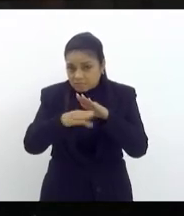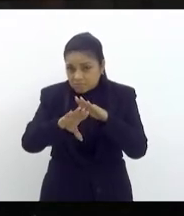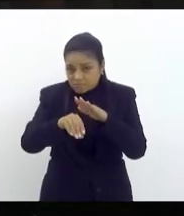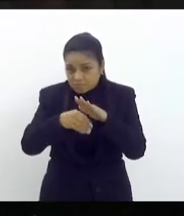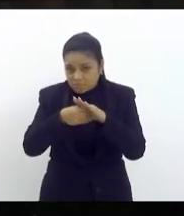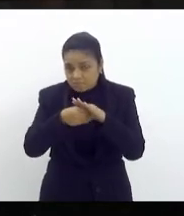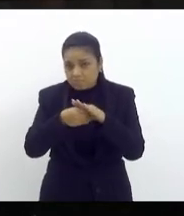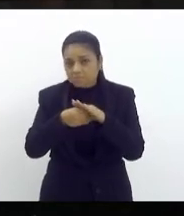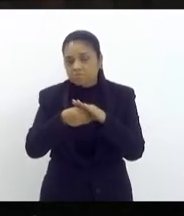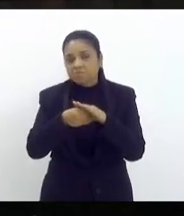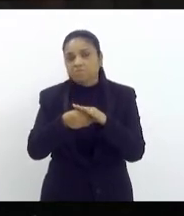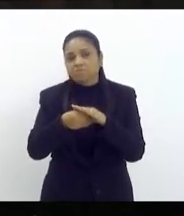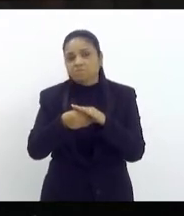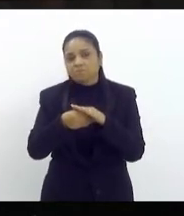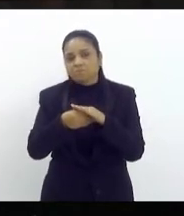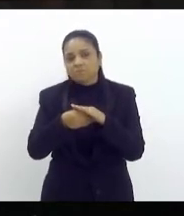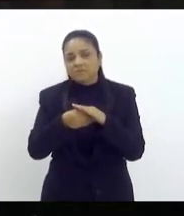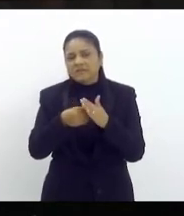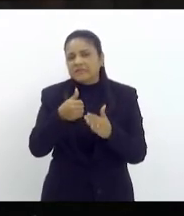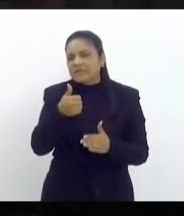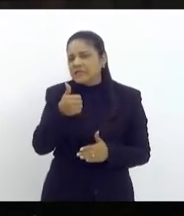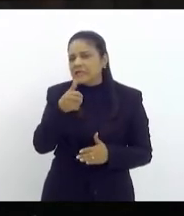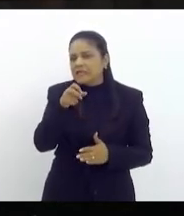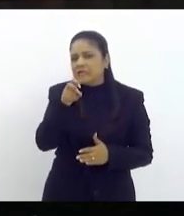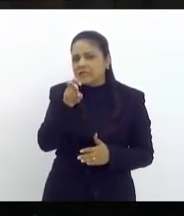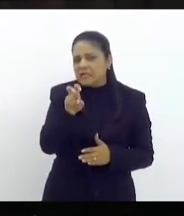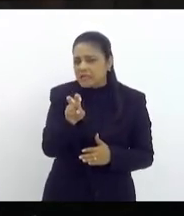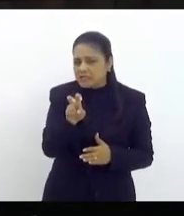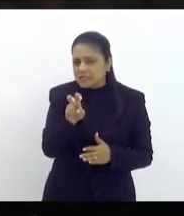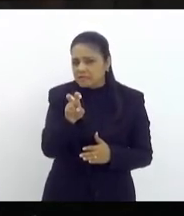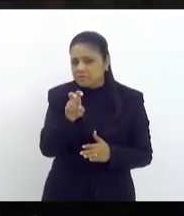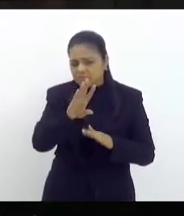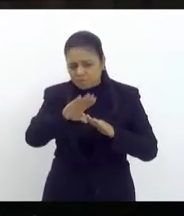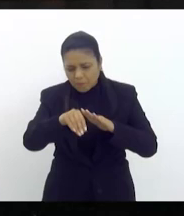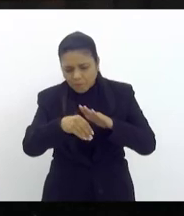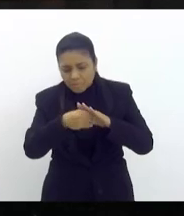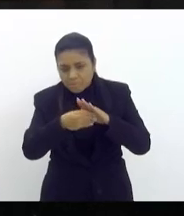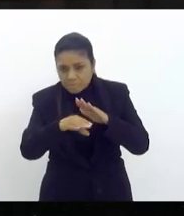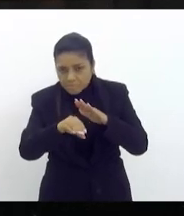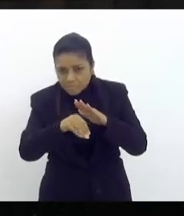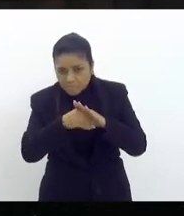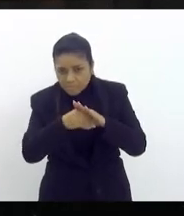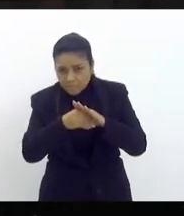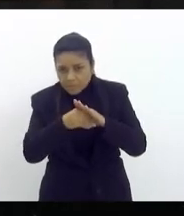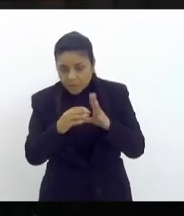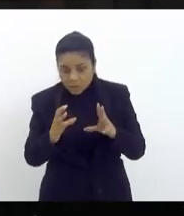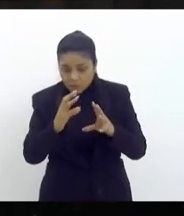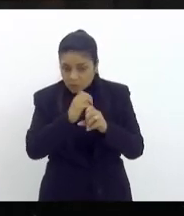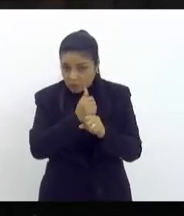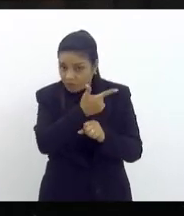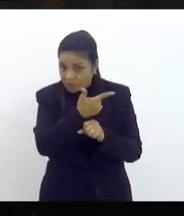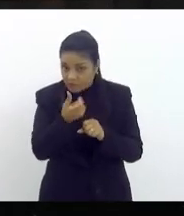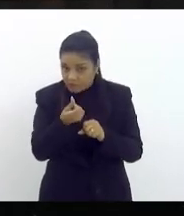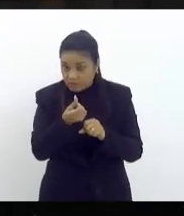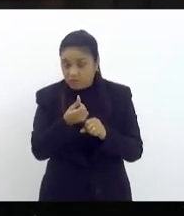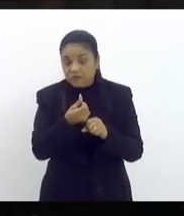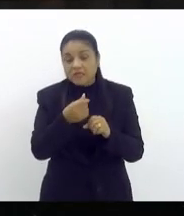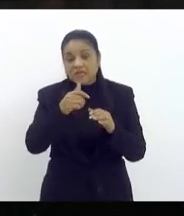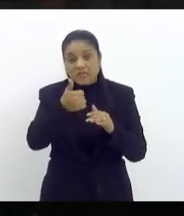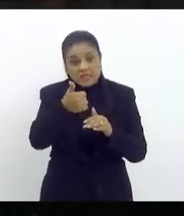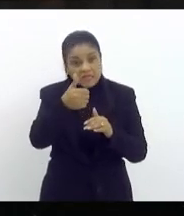tivemos 15 das nossas emendas sendo aceitas como